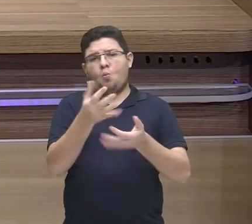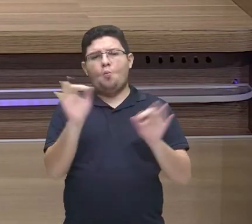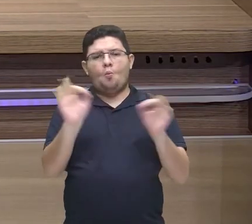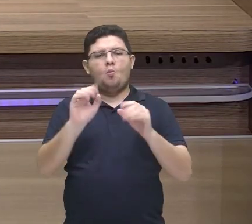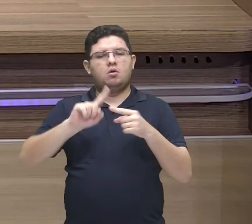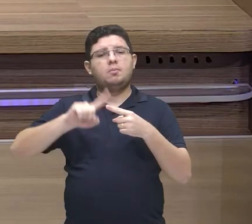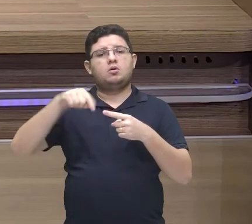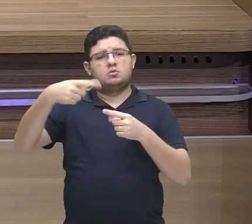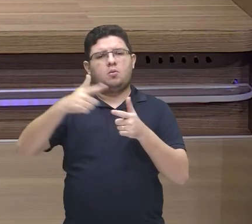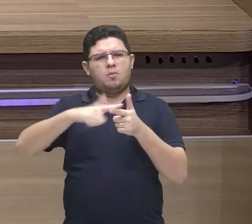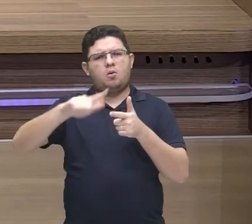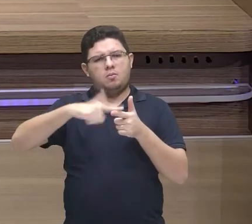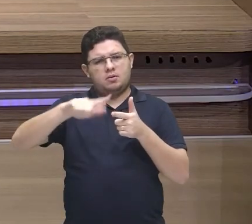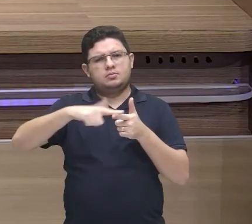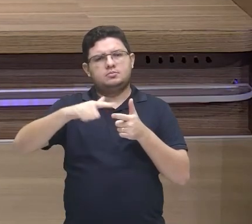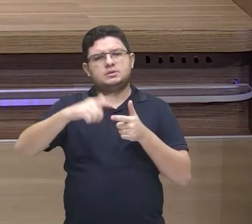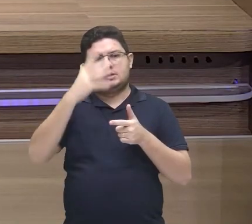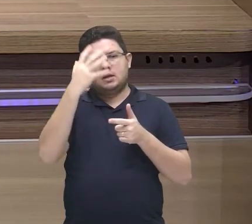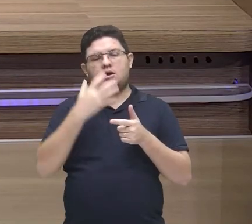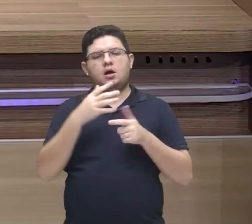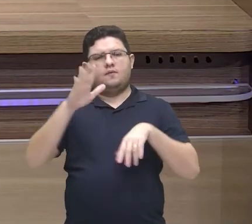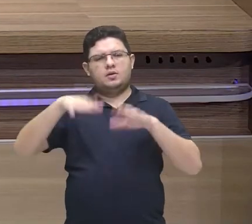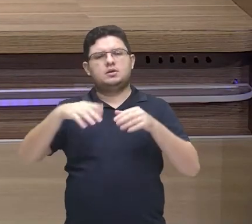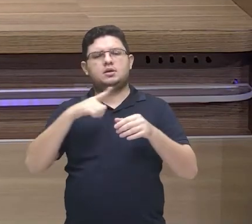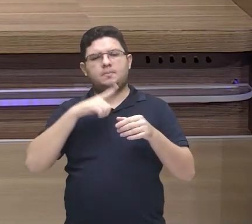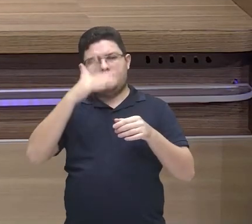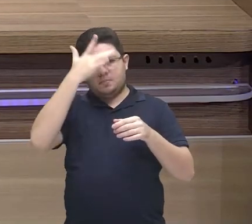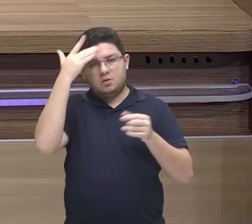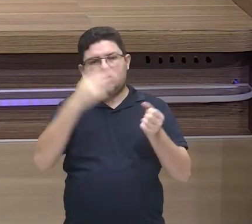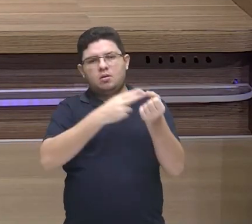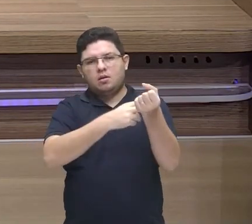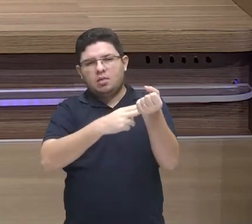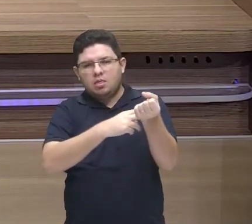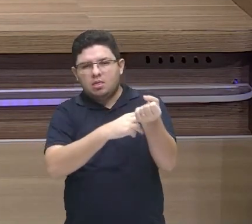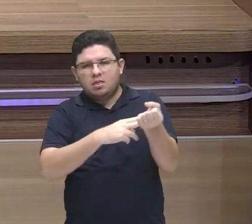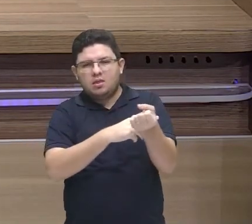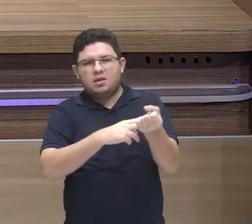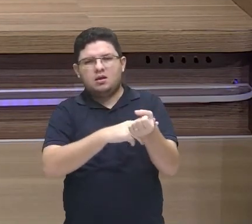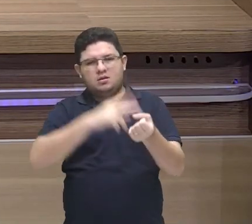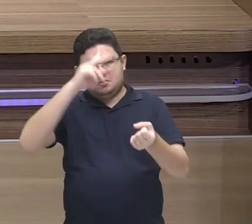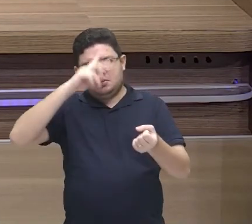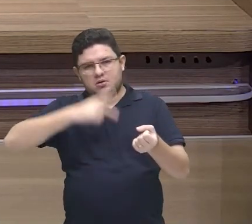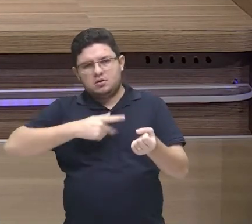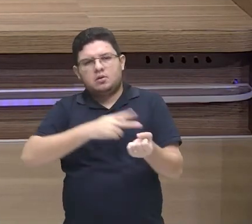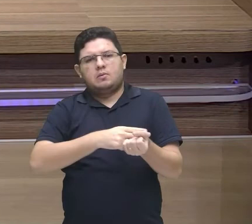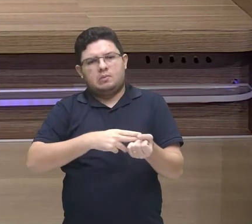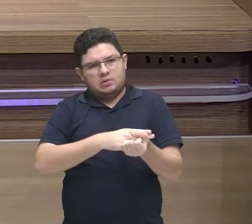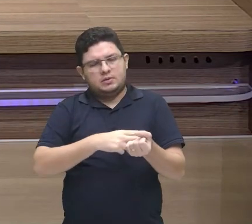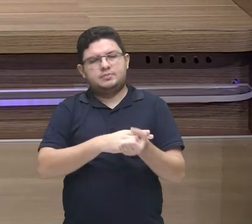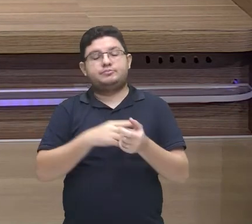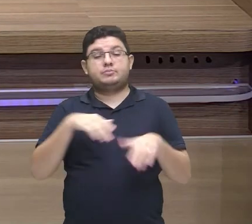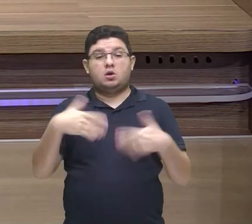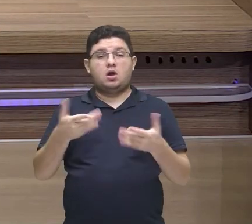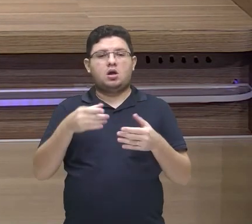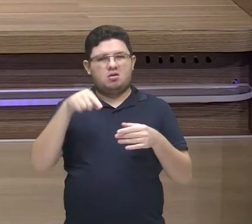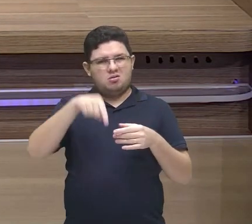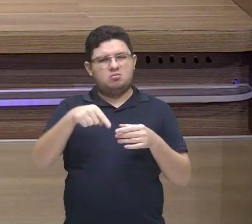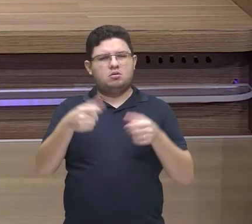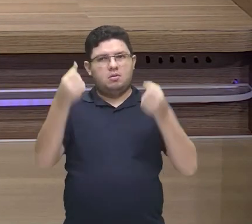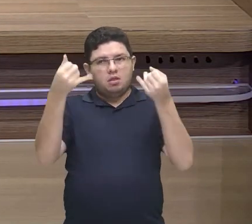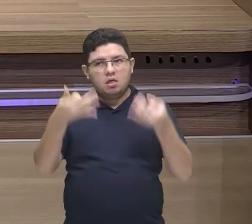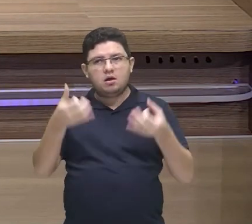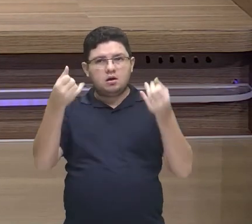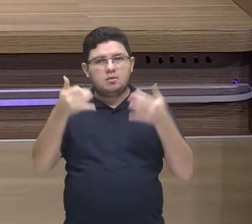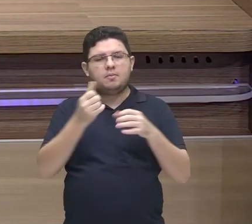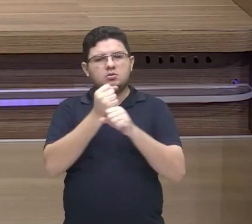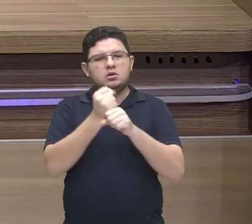tem automutilação, se a gente passaria uns 10 dias aqui falando, sem parar, né, de toda essa problemática. Então, é a oportunidade,